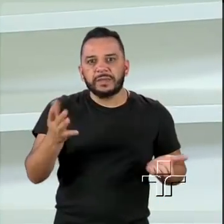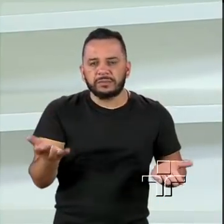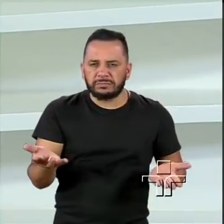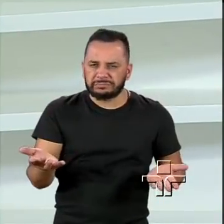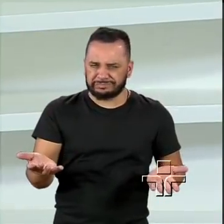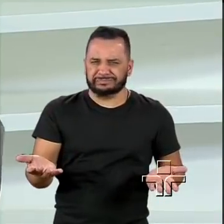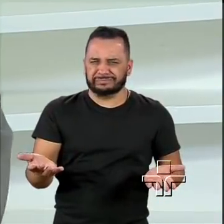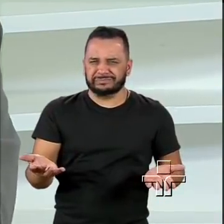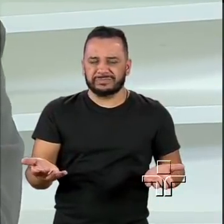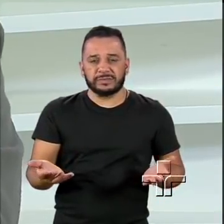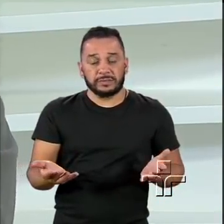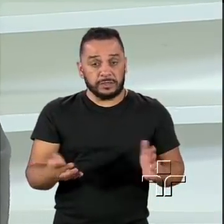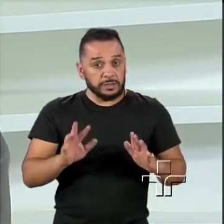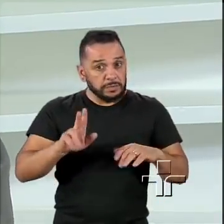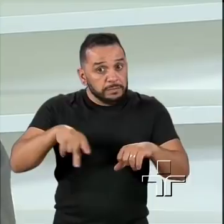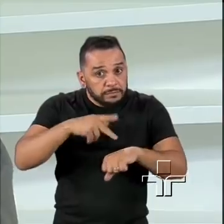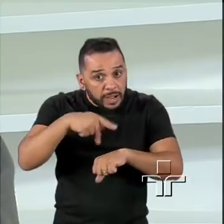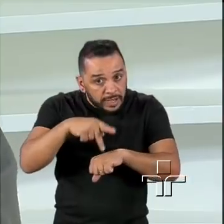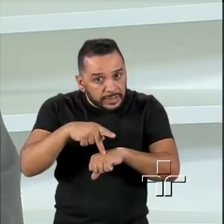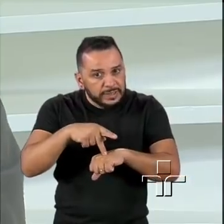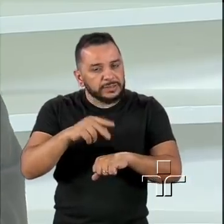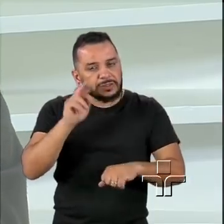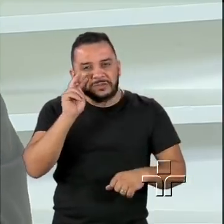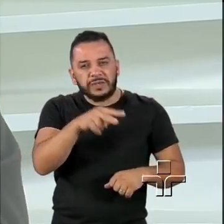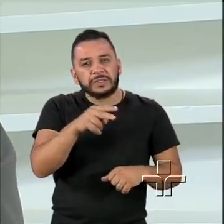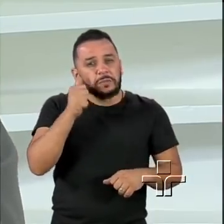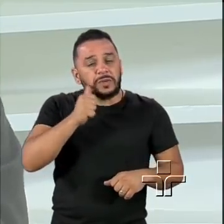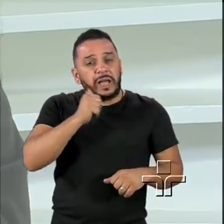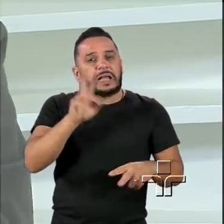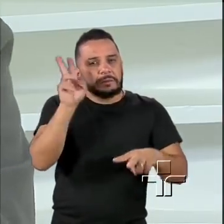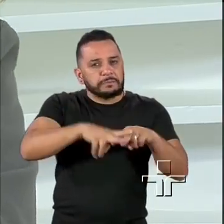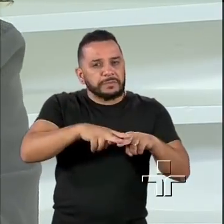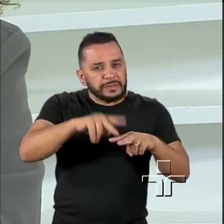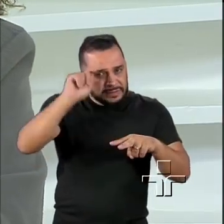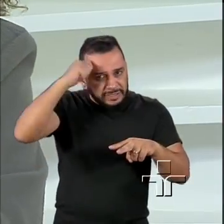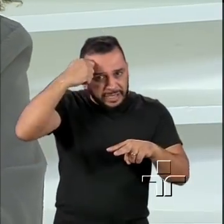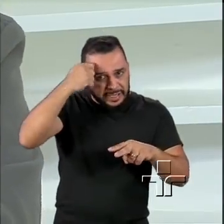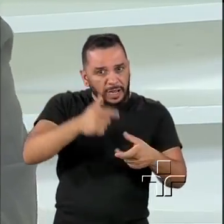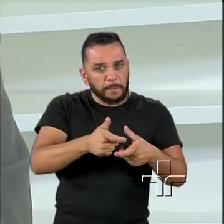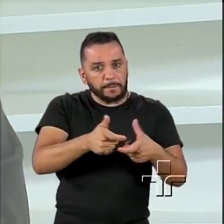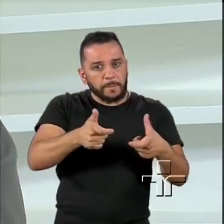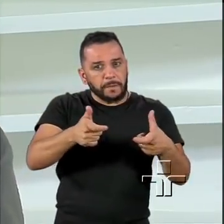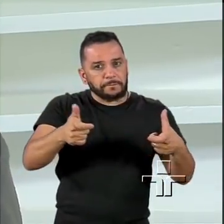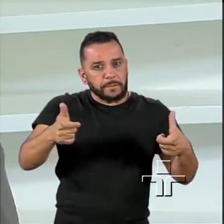em que a gente viu o encarceramento de mulheres negras crescer